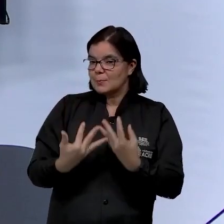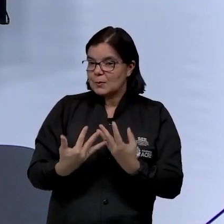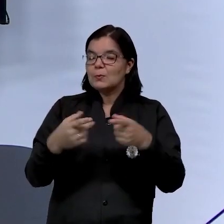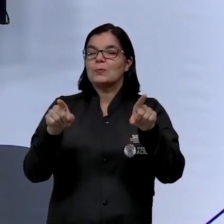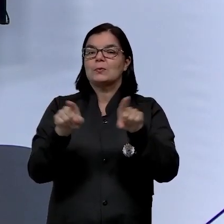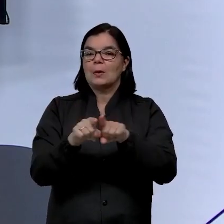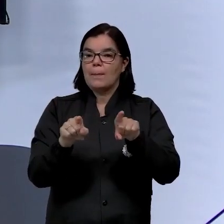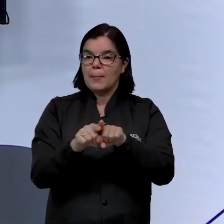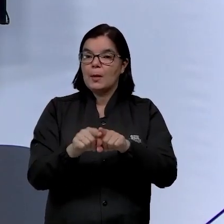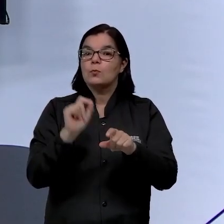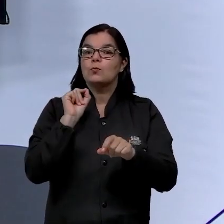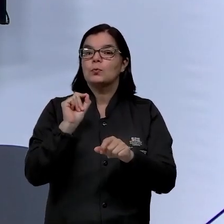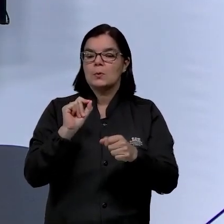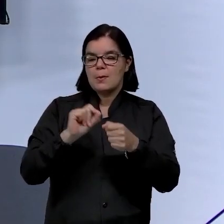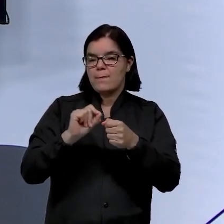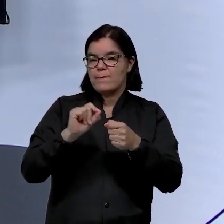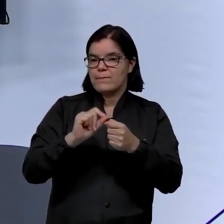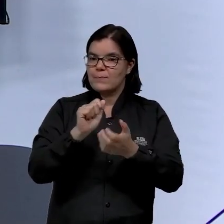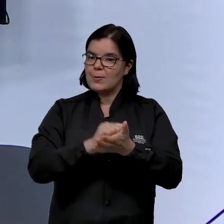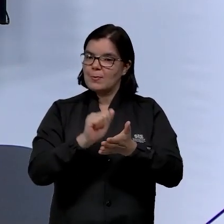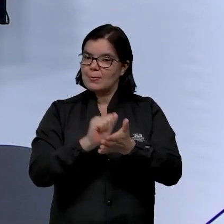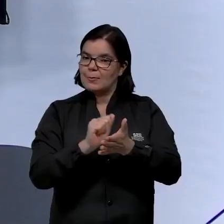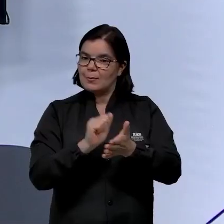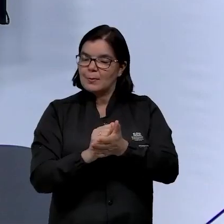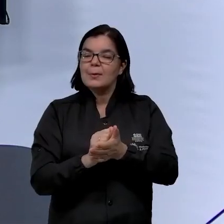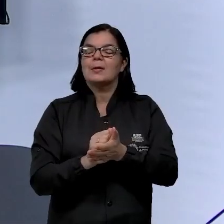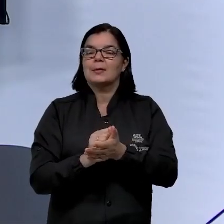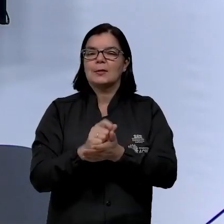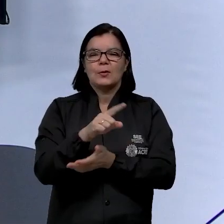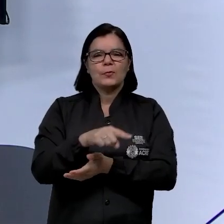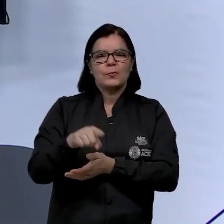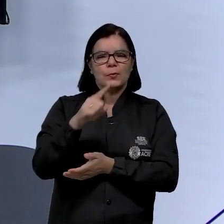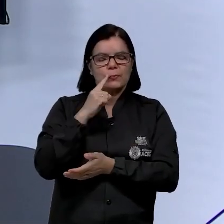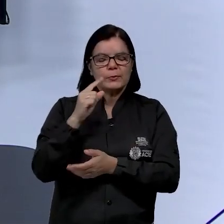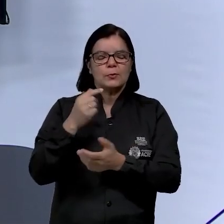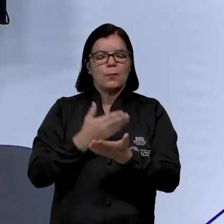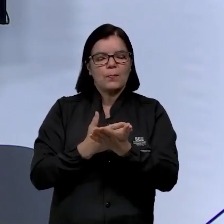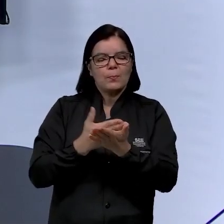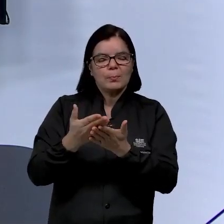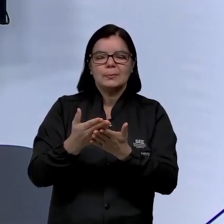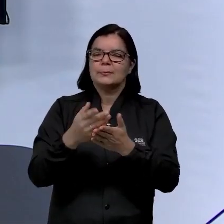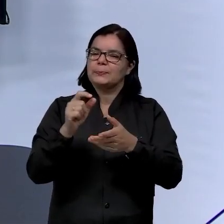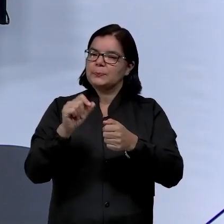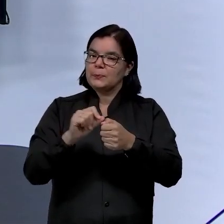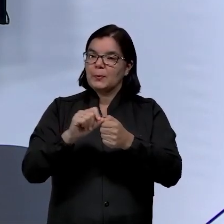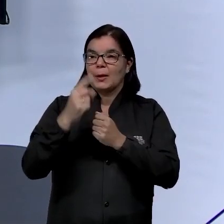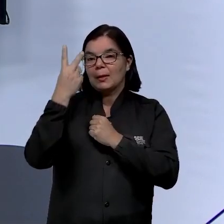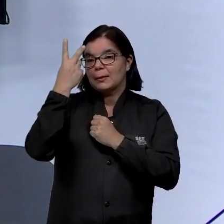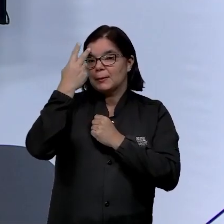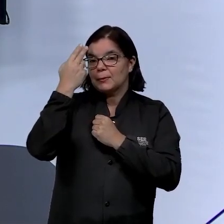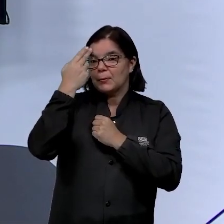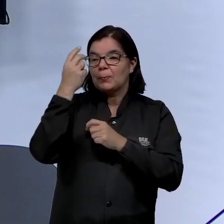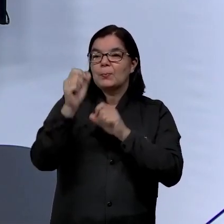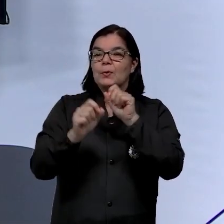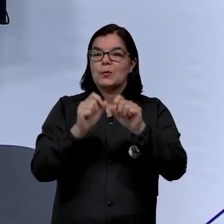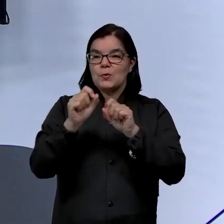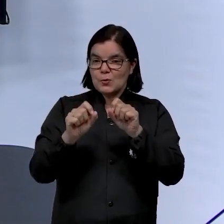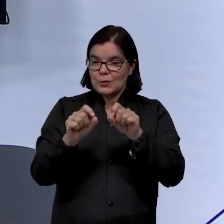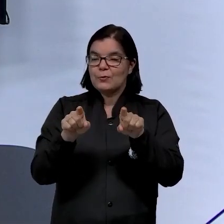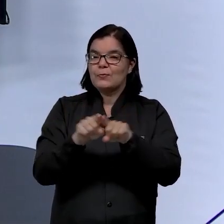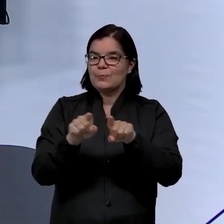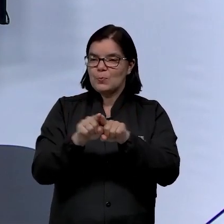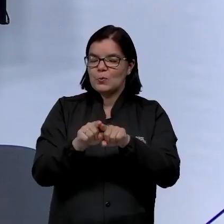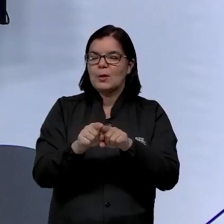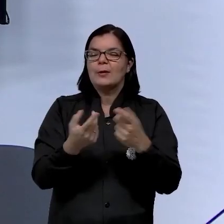suas composições. E quando você compõe a sua obra, normalmente ela vem carregada